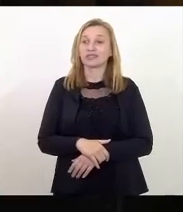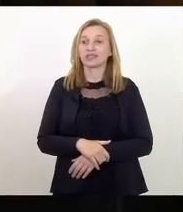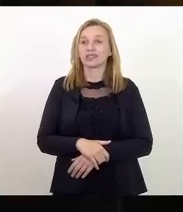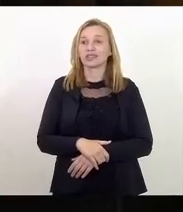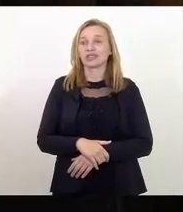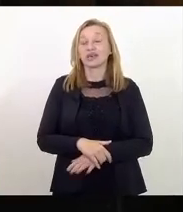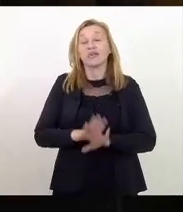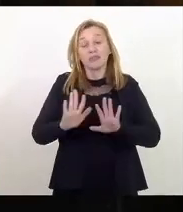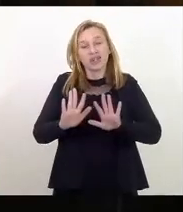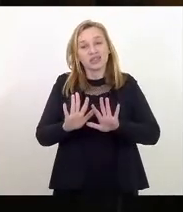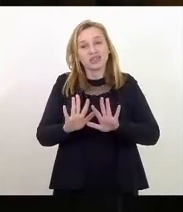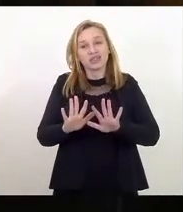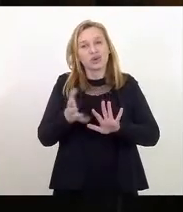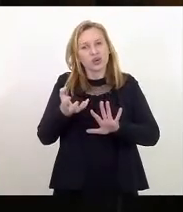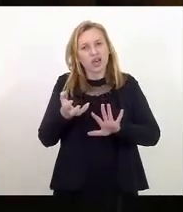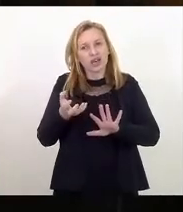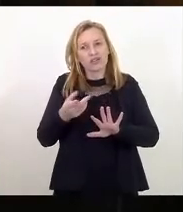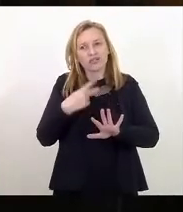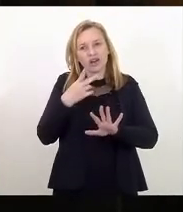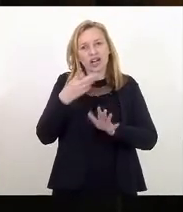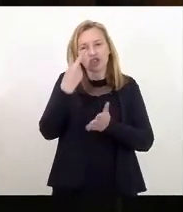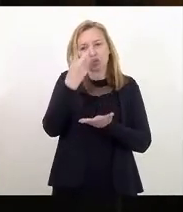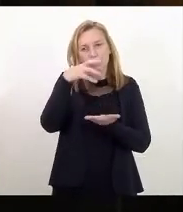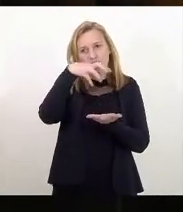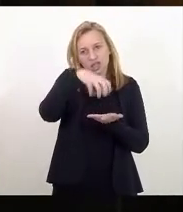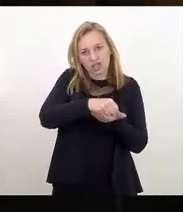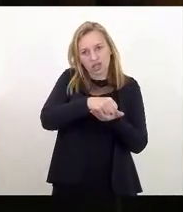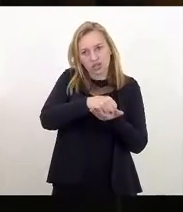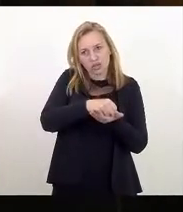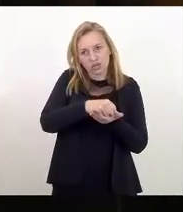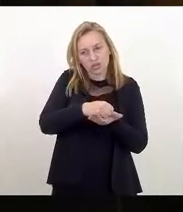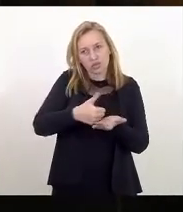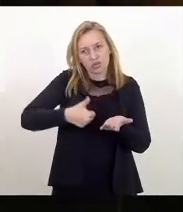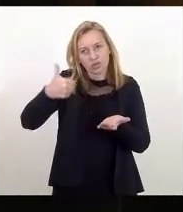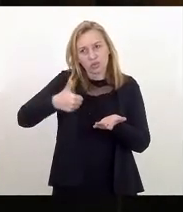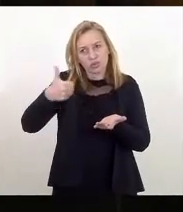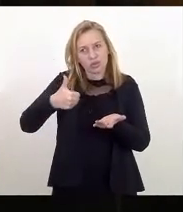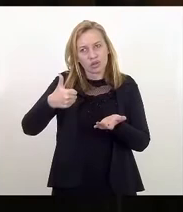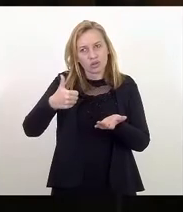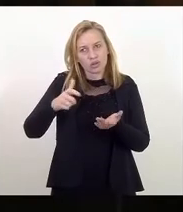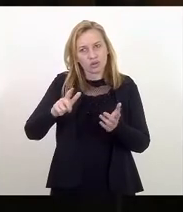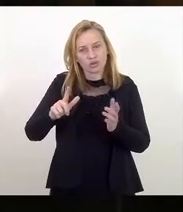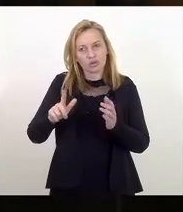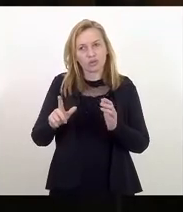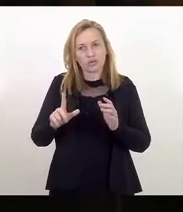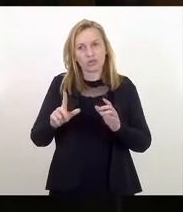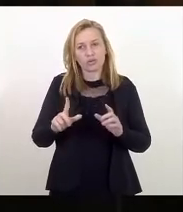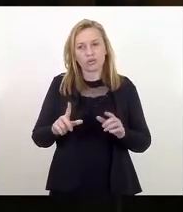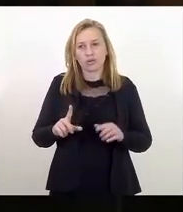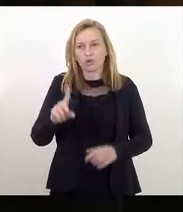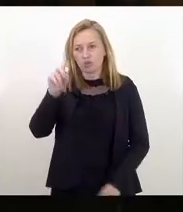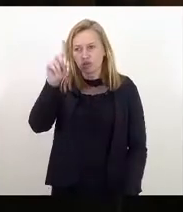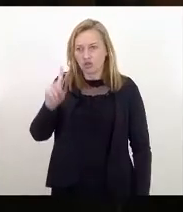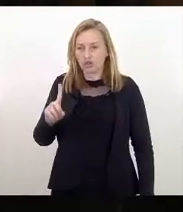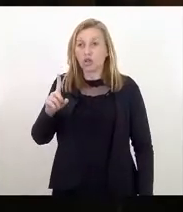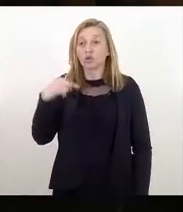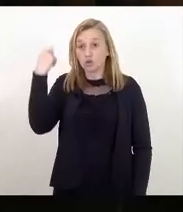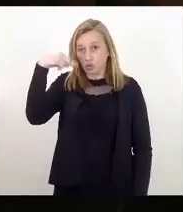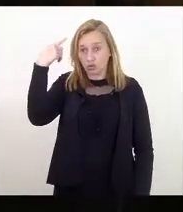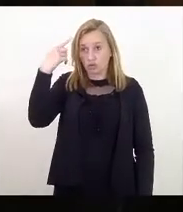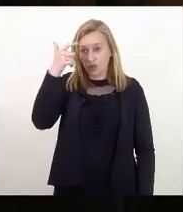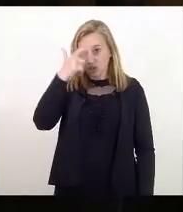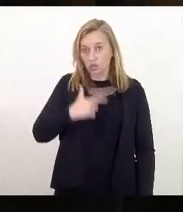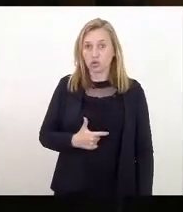Eu quero apenas fazer dois registros. O primeiro, como operador do direito. Eu, de profissão, sou advogado.